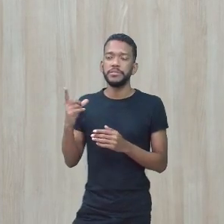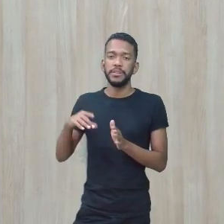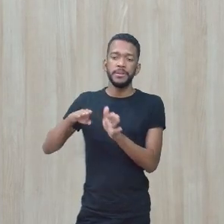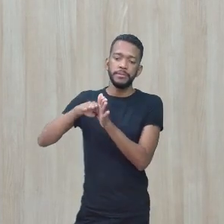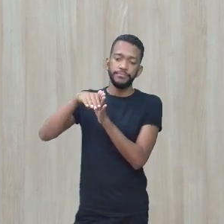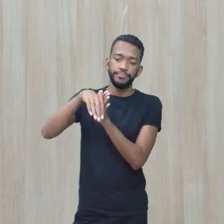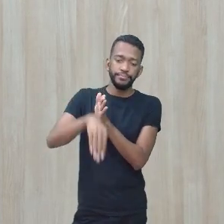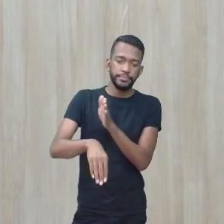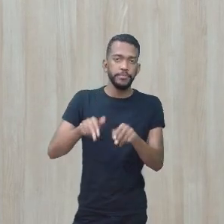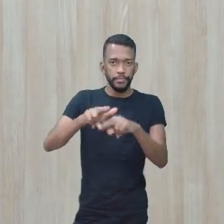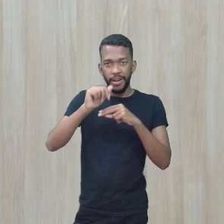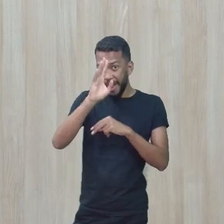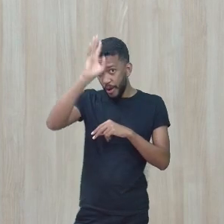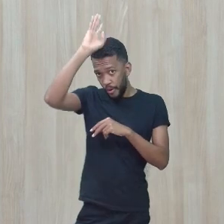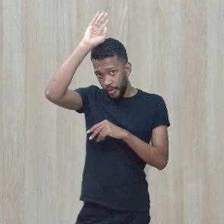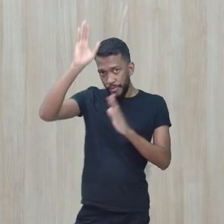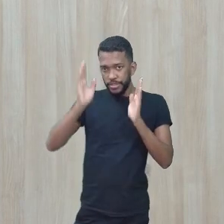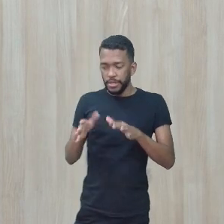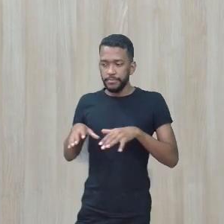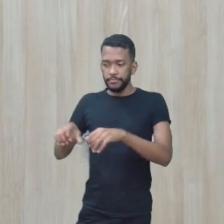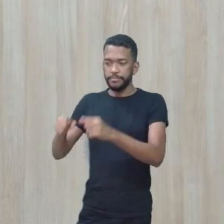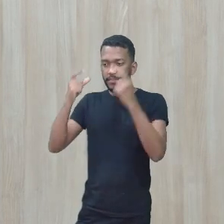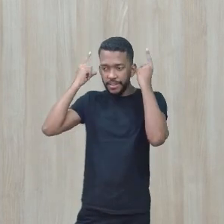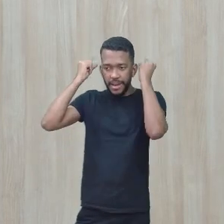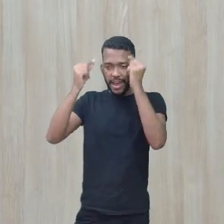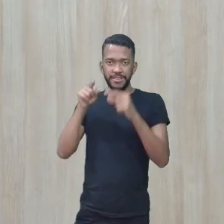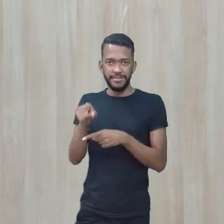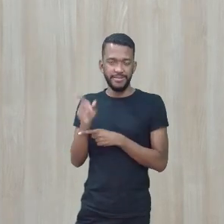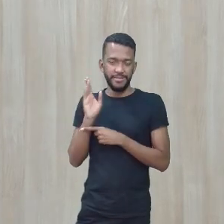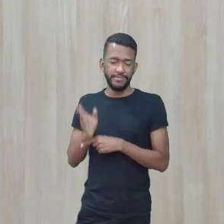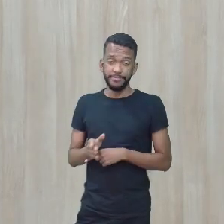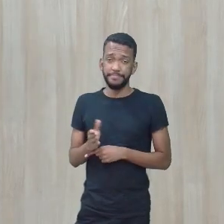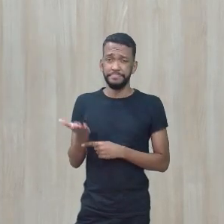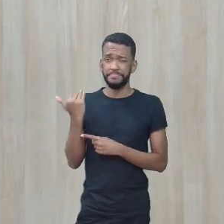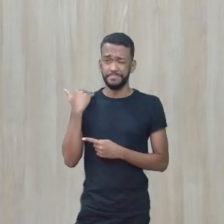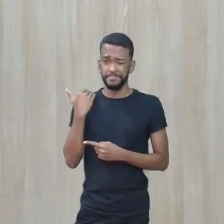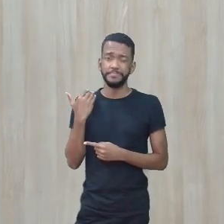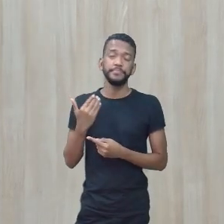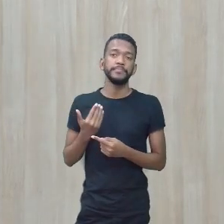declínio quando Roma domina a Grécia, e aí, por volta de